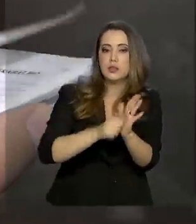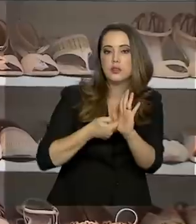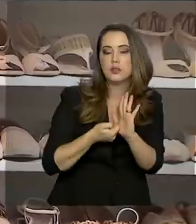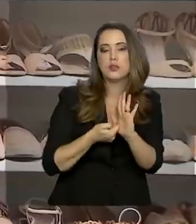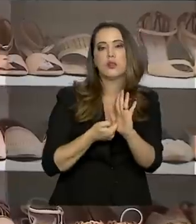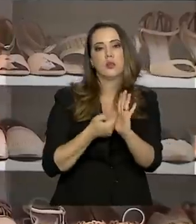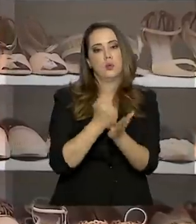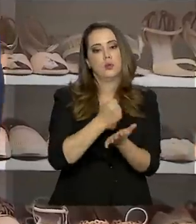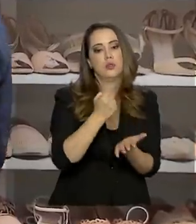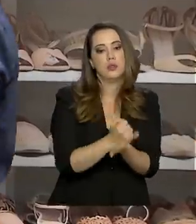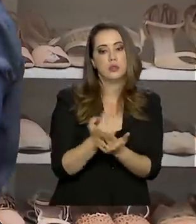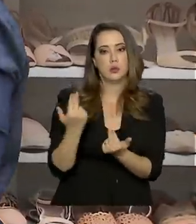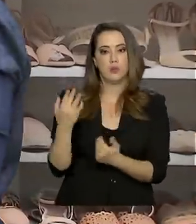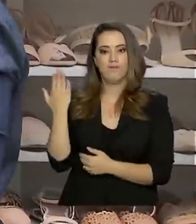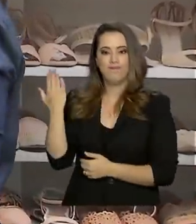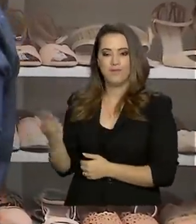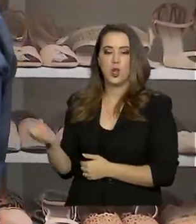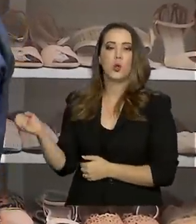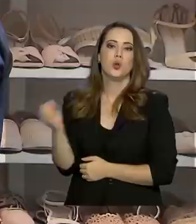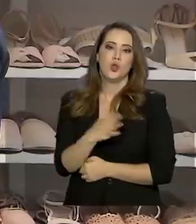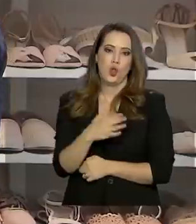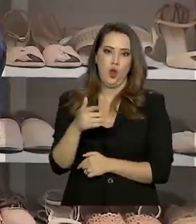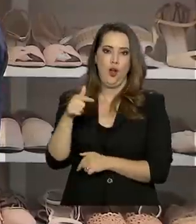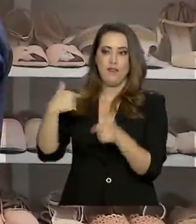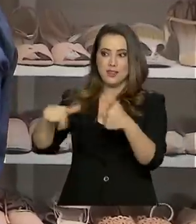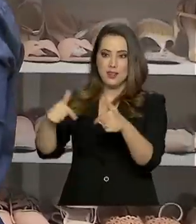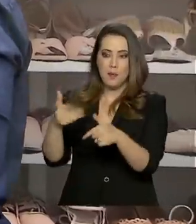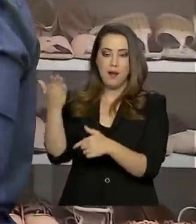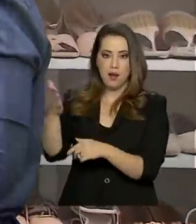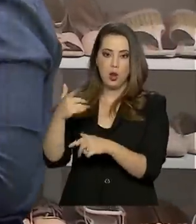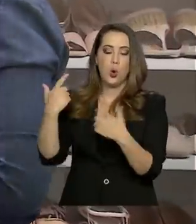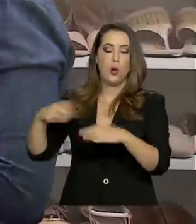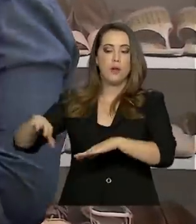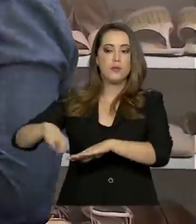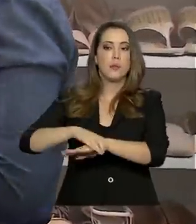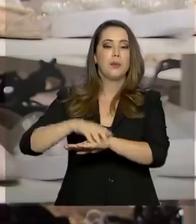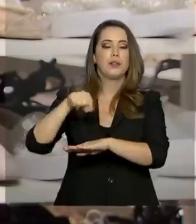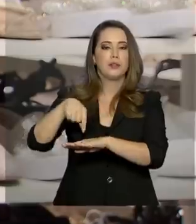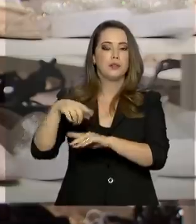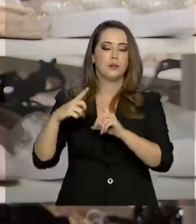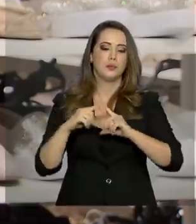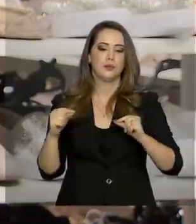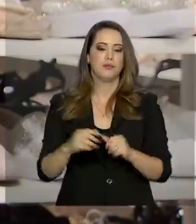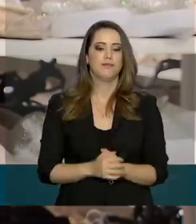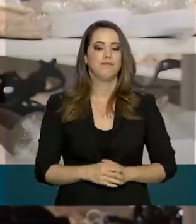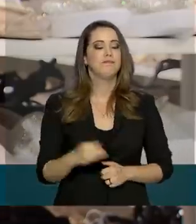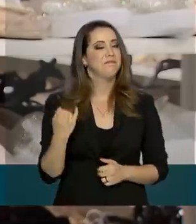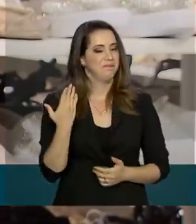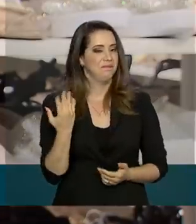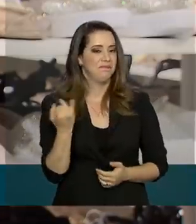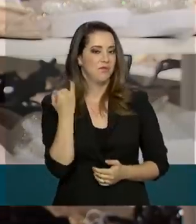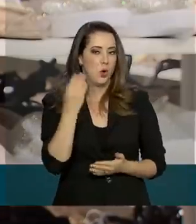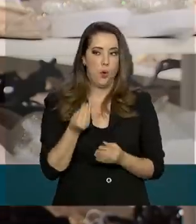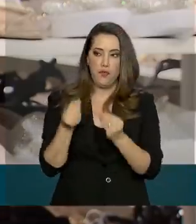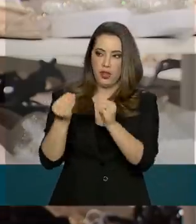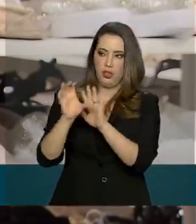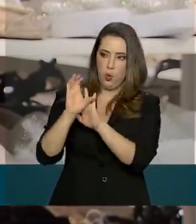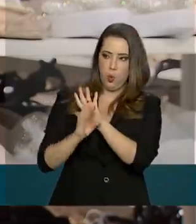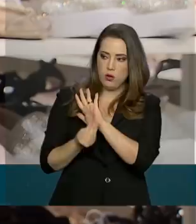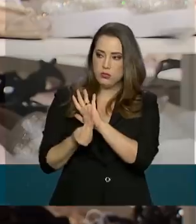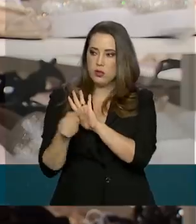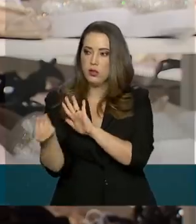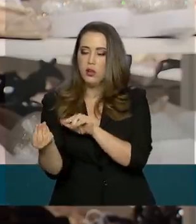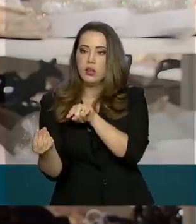Contratações como a de Paula, nova funcionária, em uma loja de sapatos em Brasília. Deu certo, entreguei um currículo,